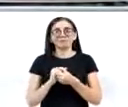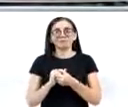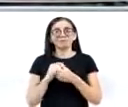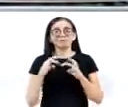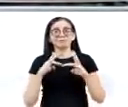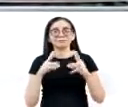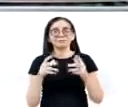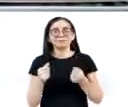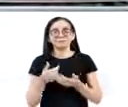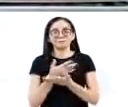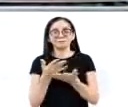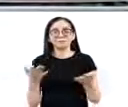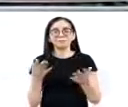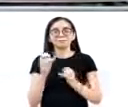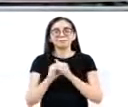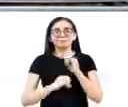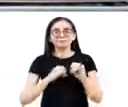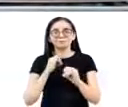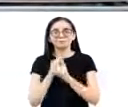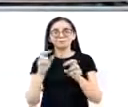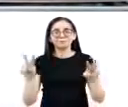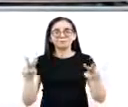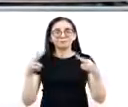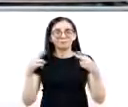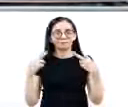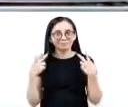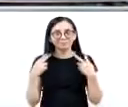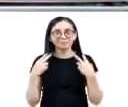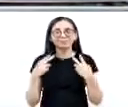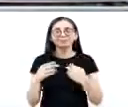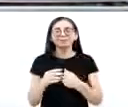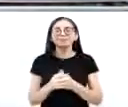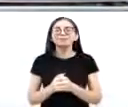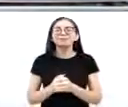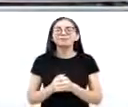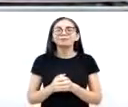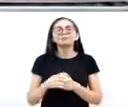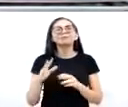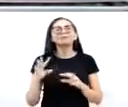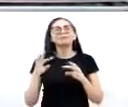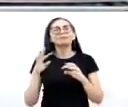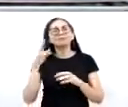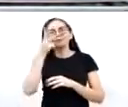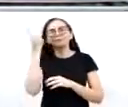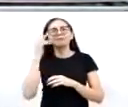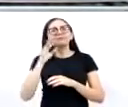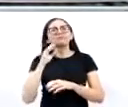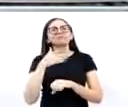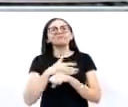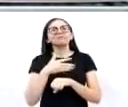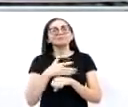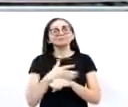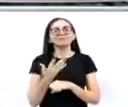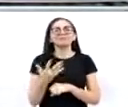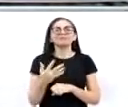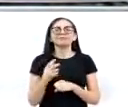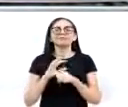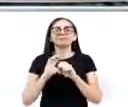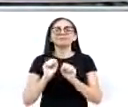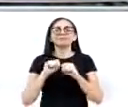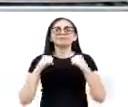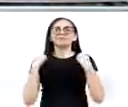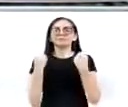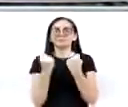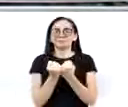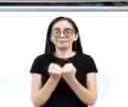cumprimentar aqui todas as pessoas que nos assistem pela rede mundial de internet, todas as pessoas que participam do Seminário Saberes